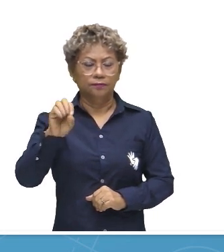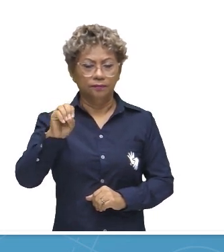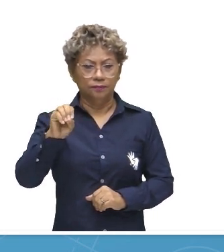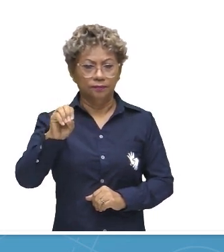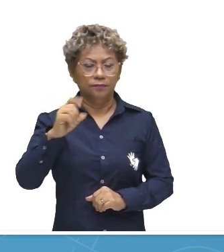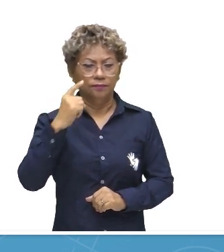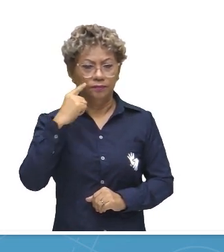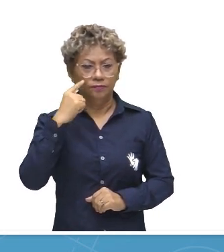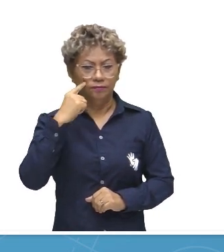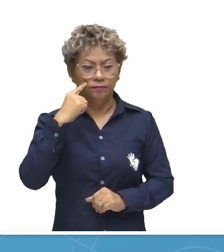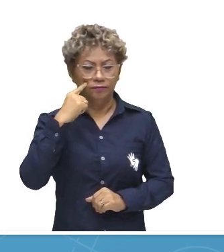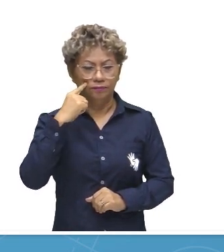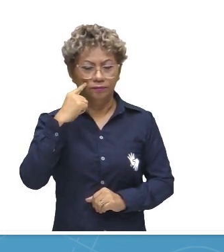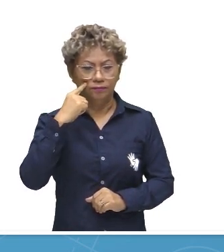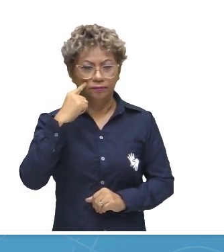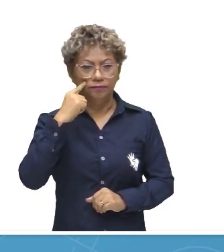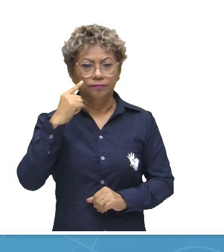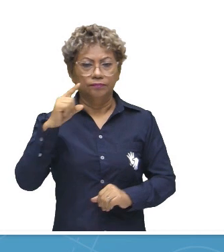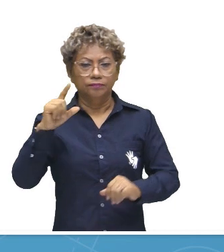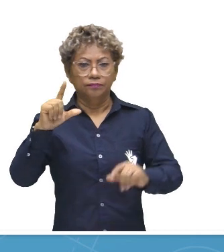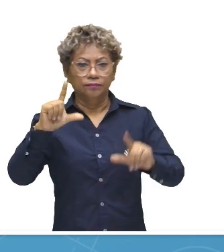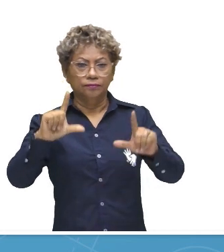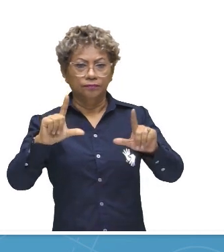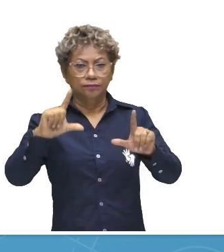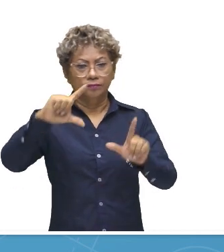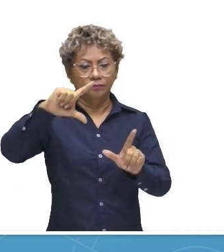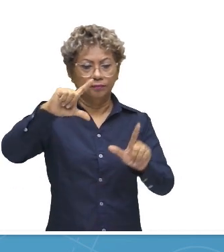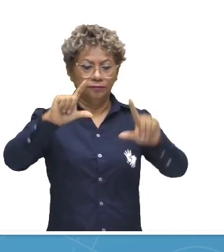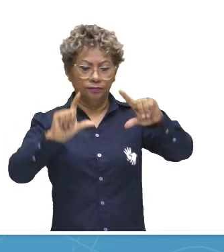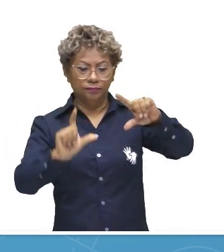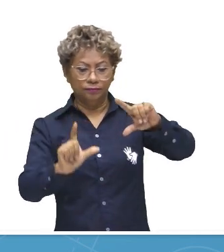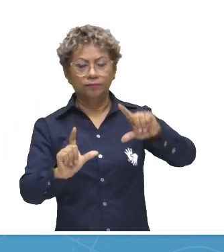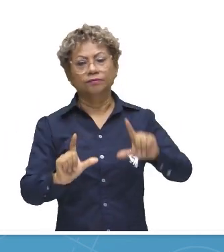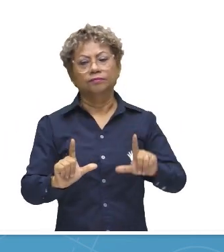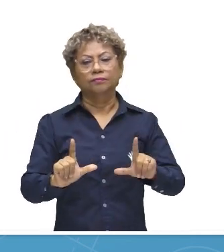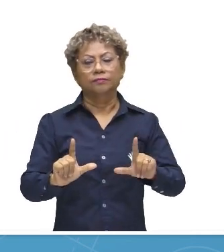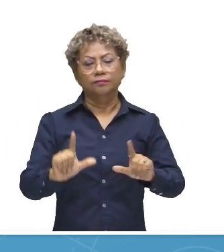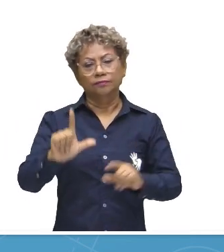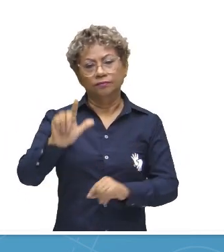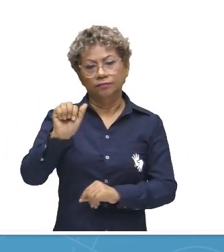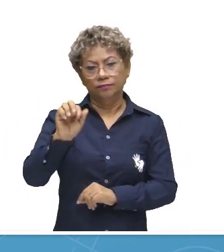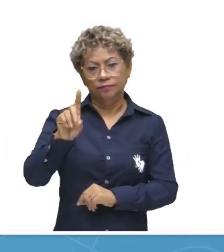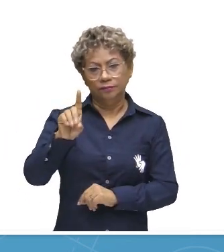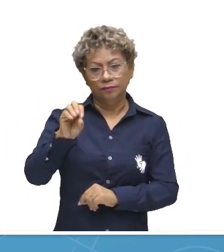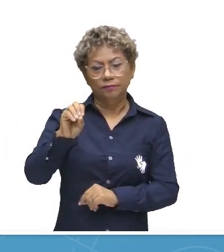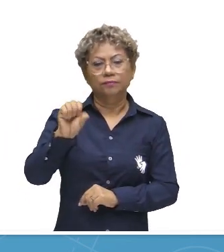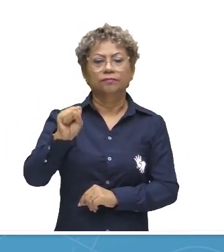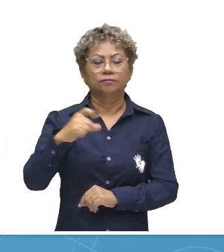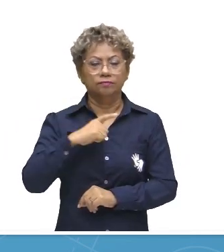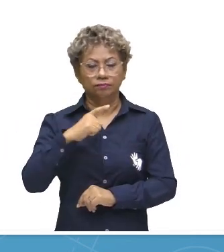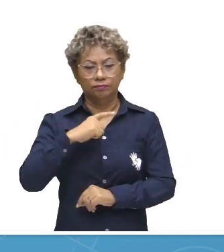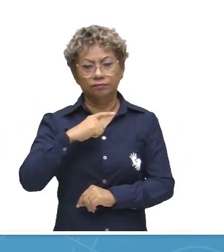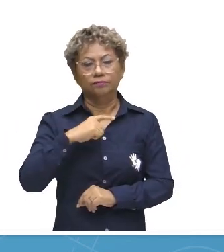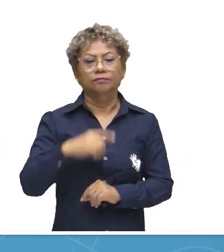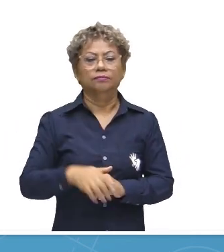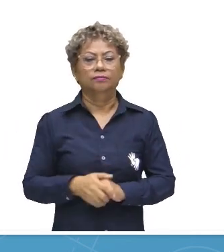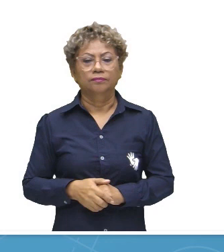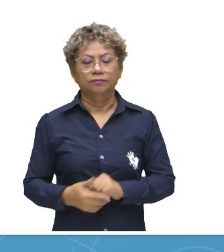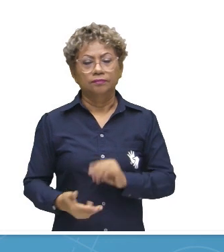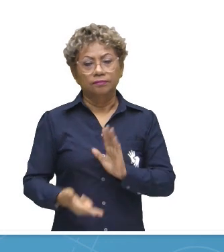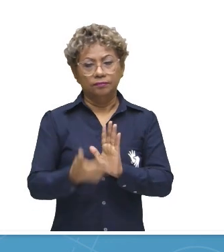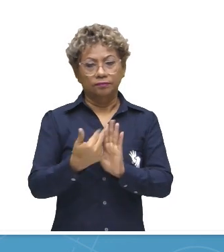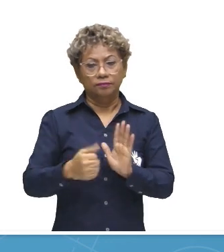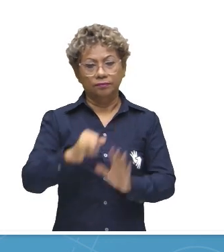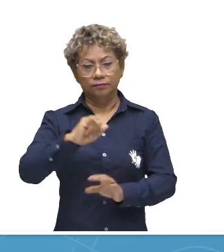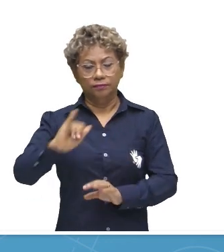lados. Então, nós vimos aqui com 3 lados, 4 lados, né, quadriláteros, 5 lados, pentágono, 6 lados,